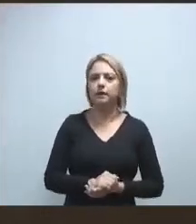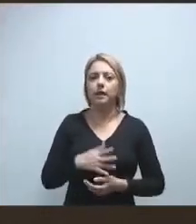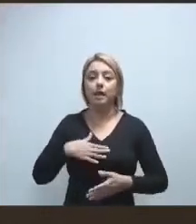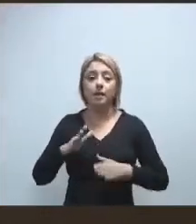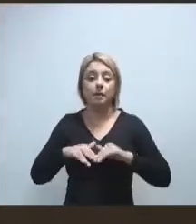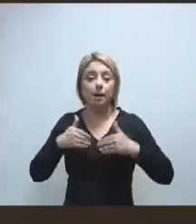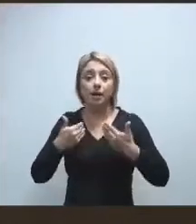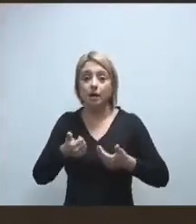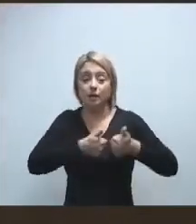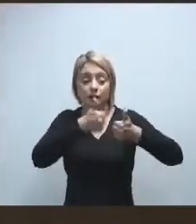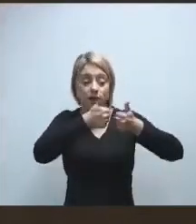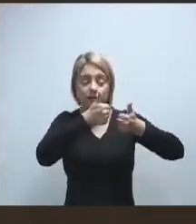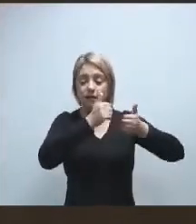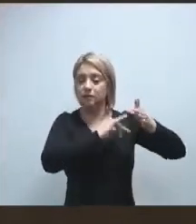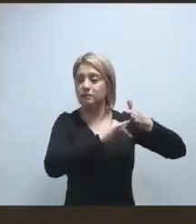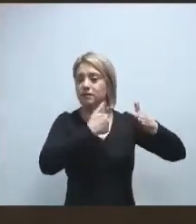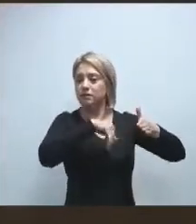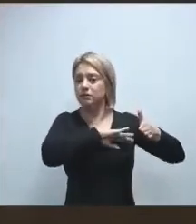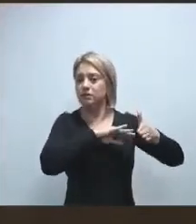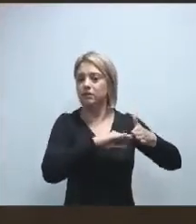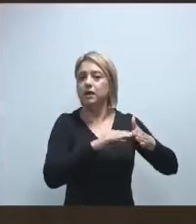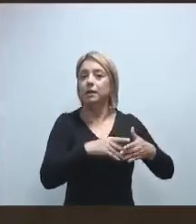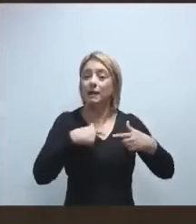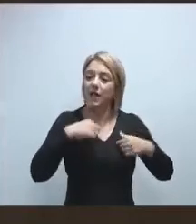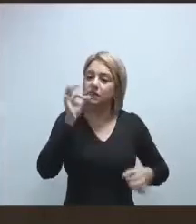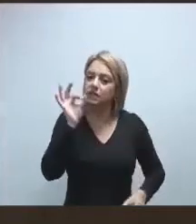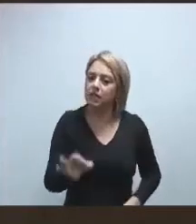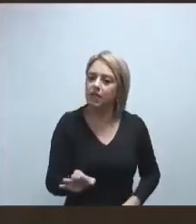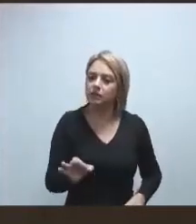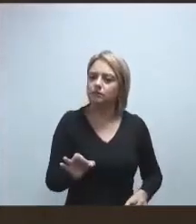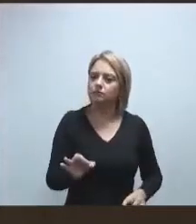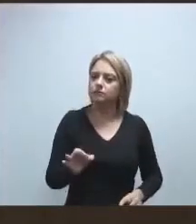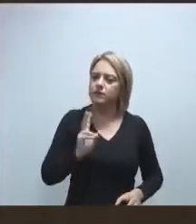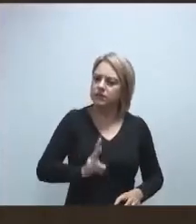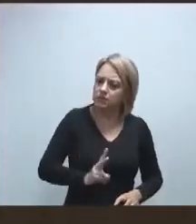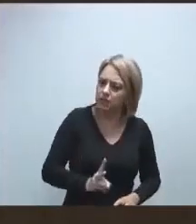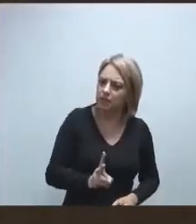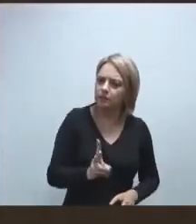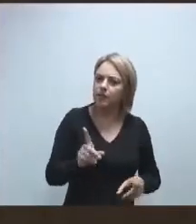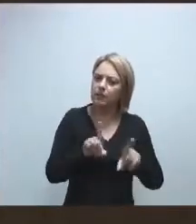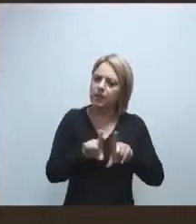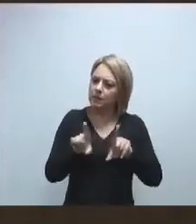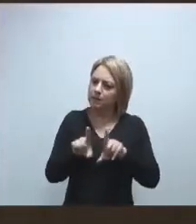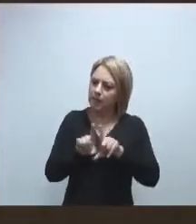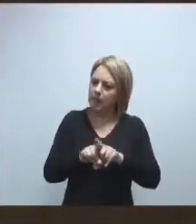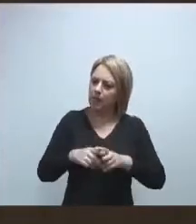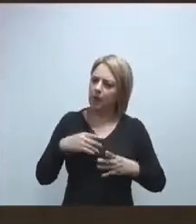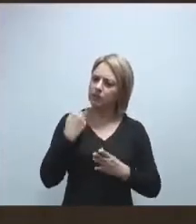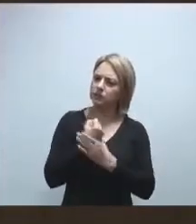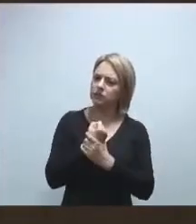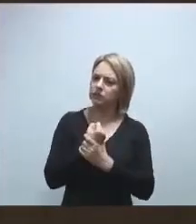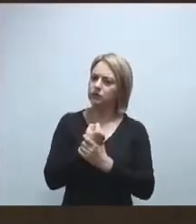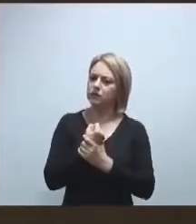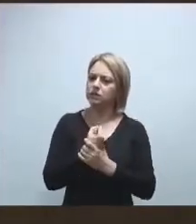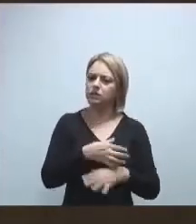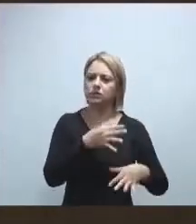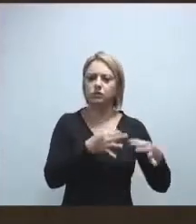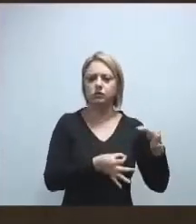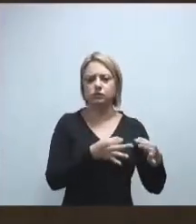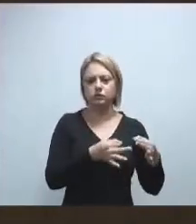da nossa instituição mas ela deve ser conjugada também com a segurança jurídica